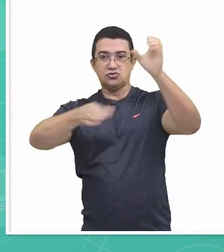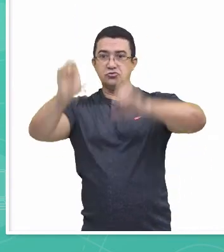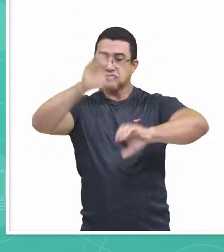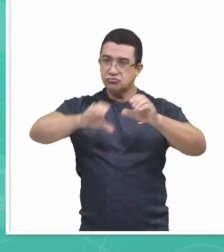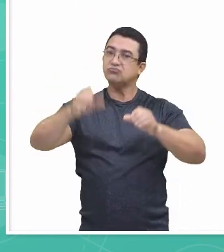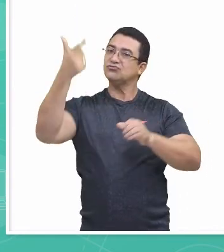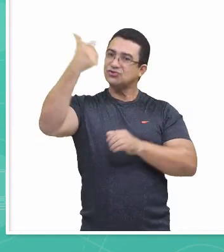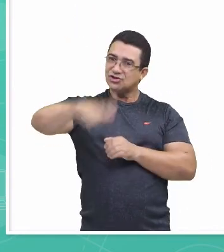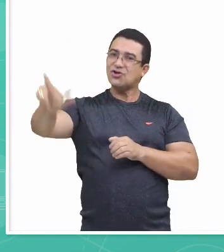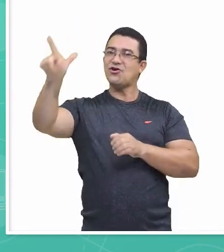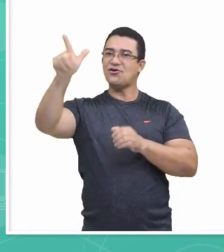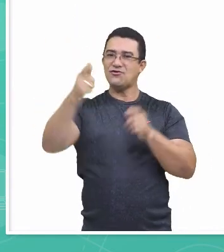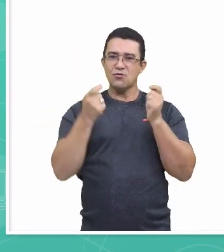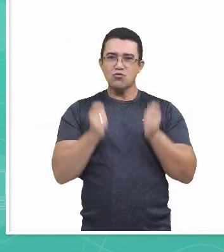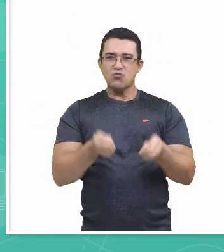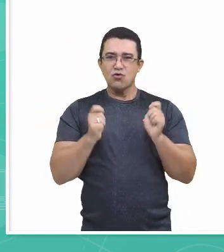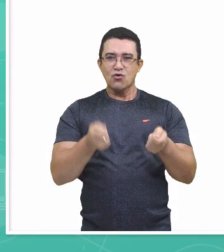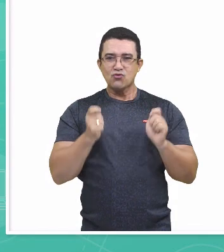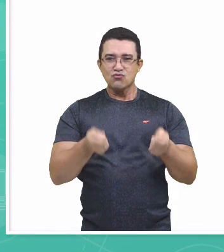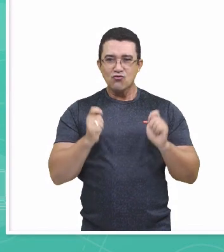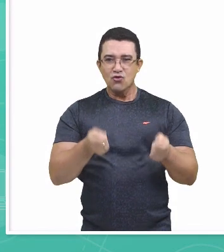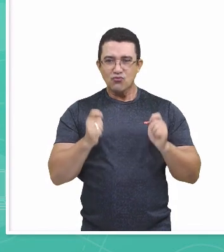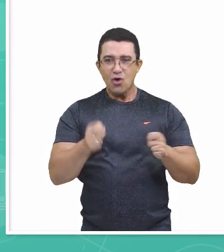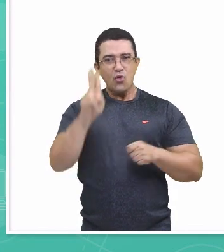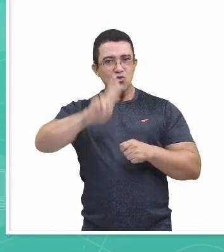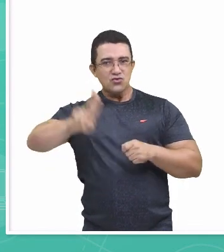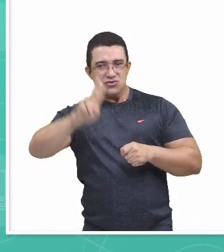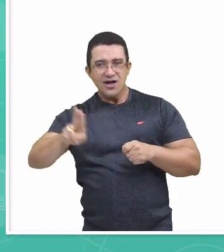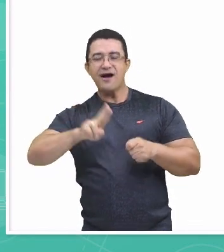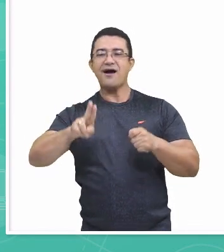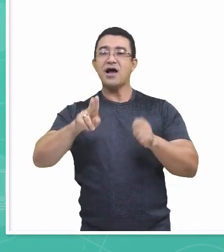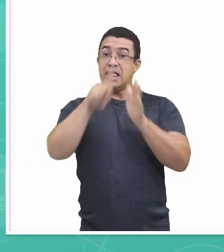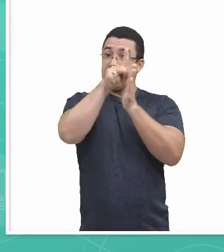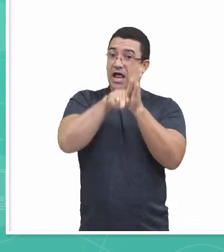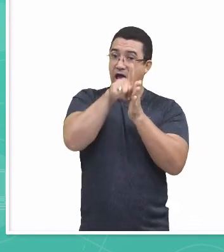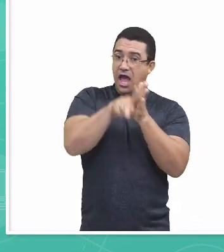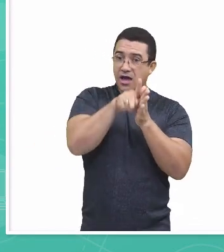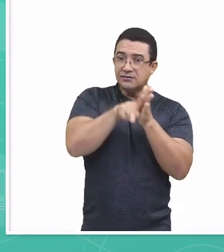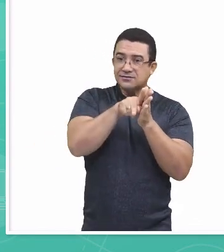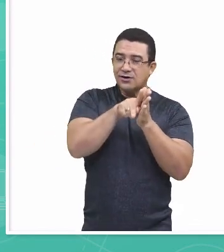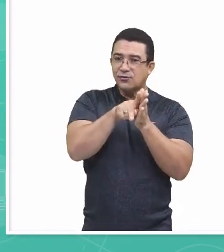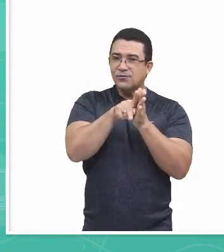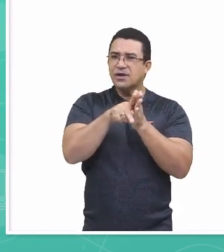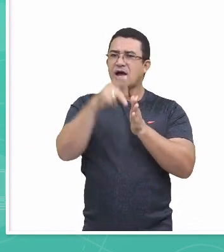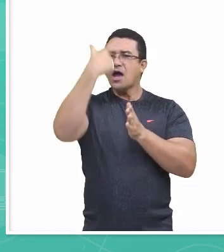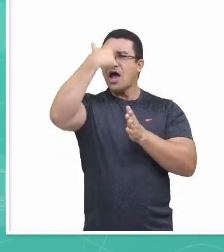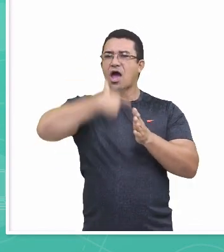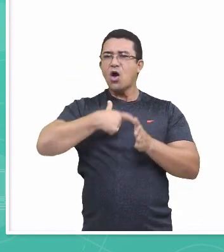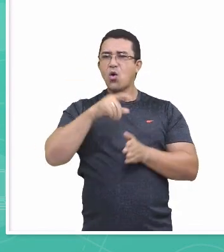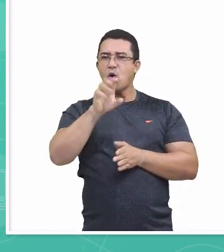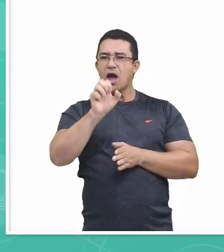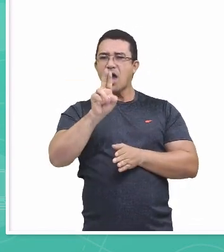charrete. Então notem aí que ele vai trazendo essa ideia, o eu lírico vai trazendo essa ideia